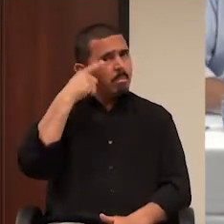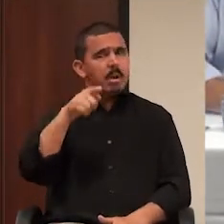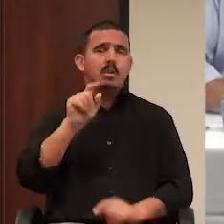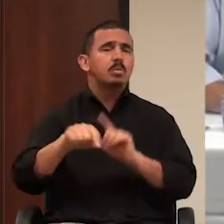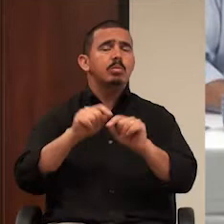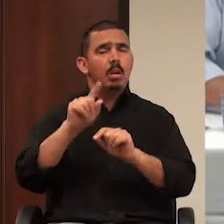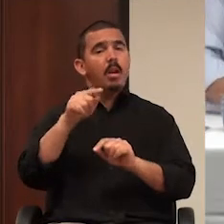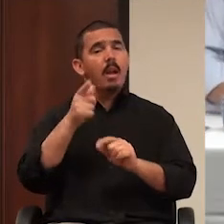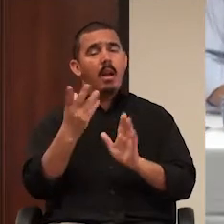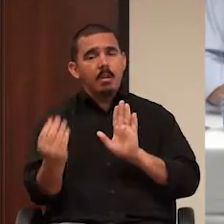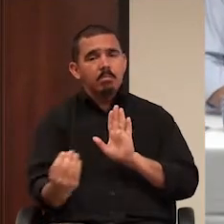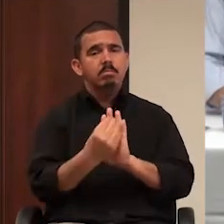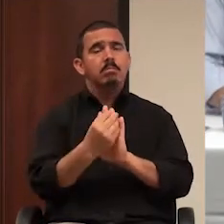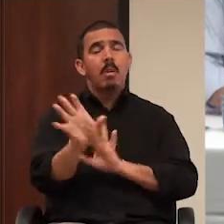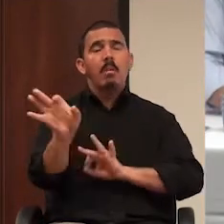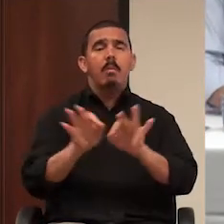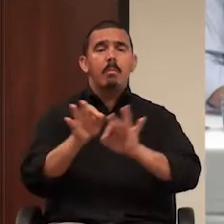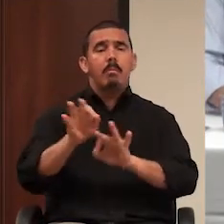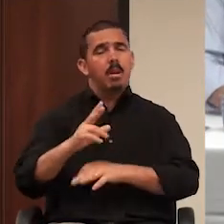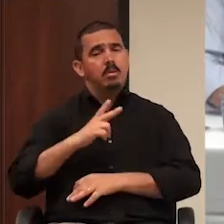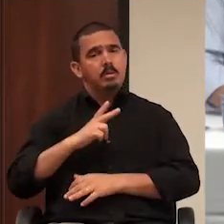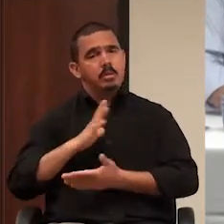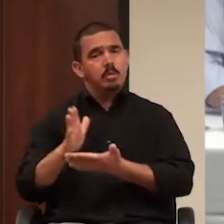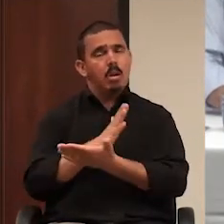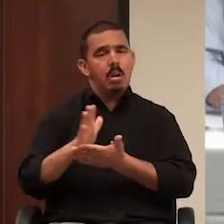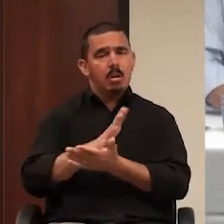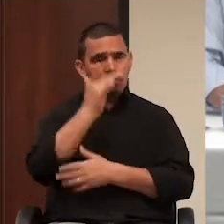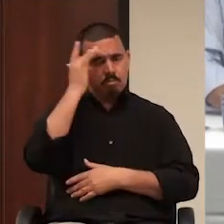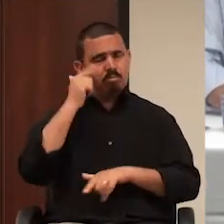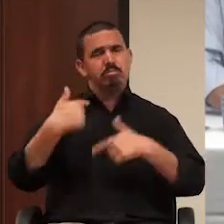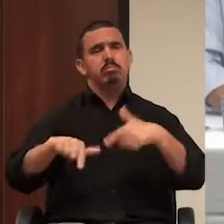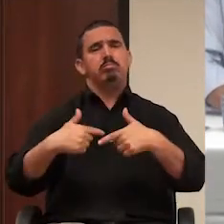estabelecimento de um plano individual de exercício da autonomia.